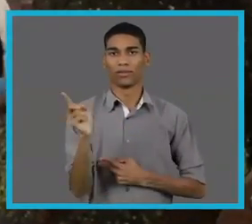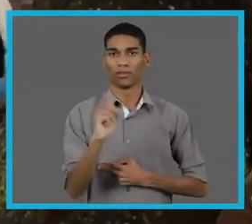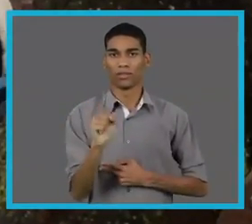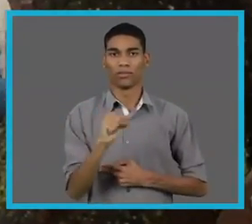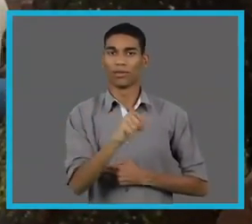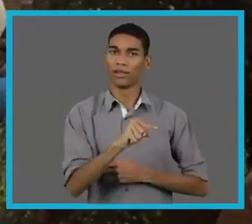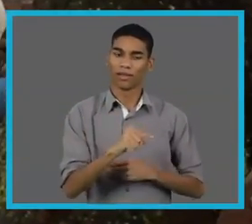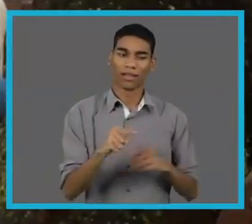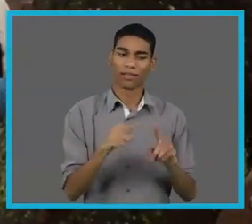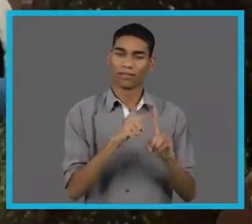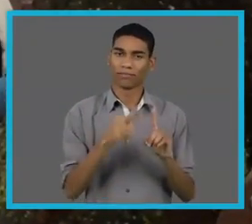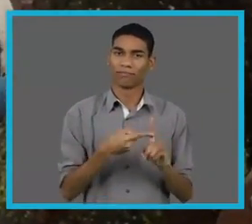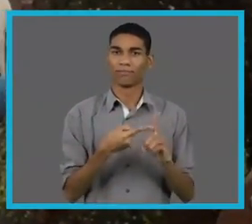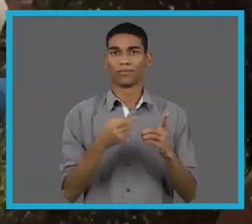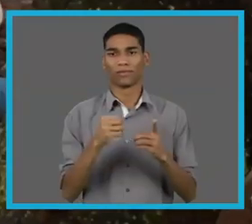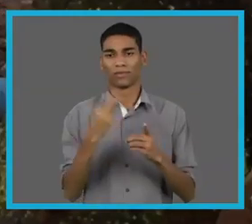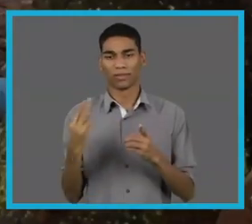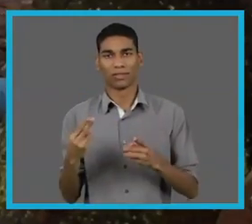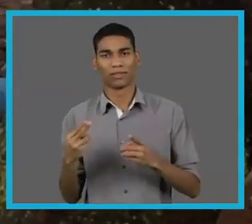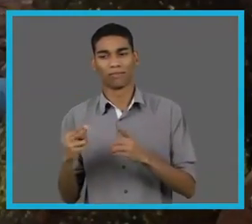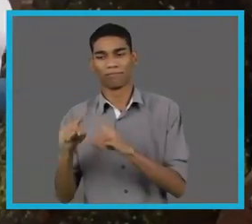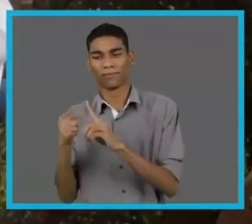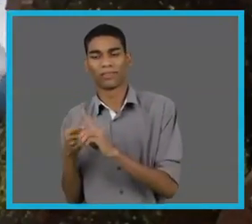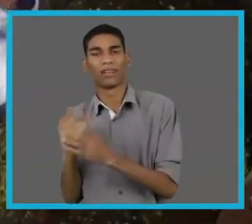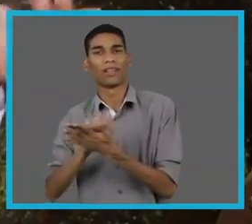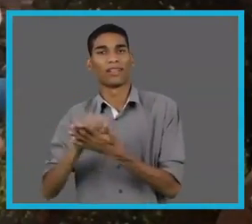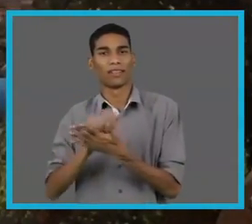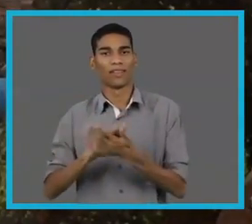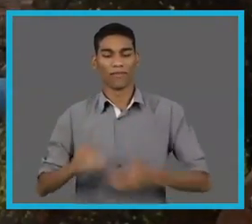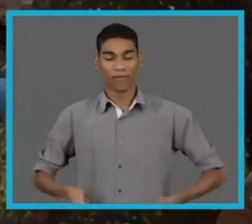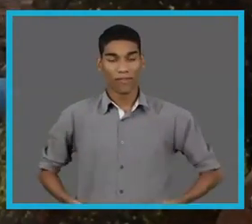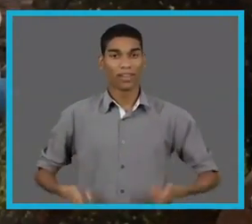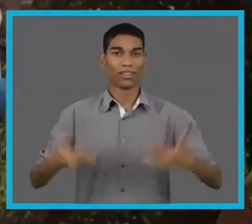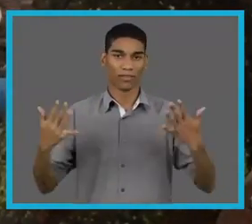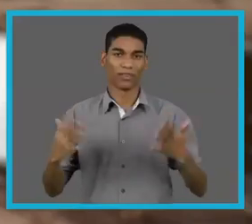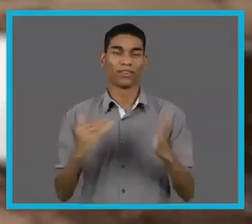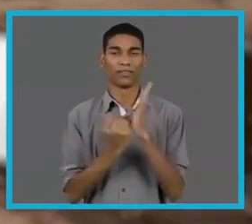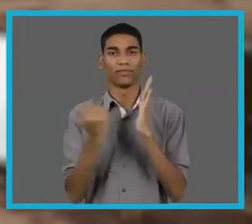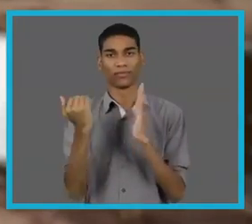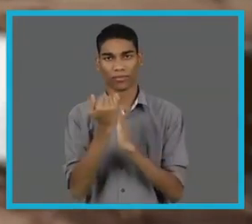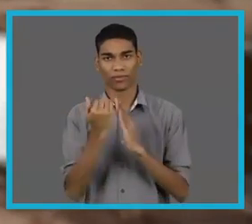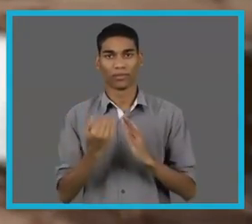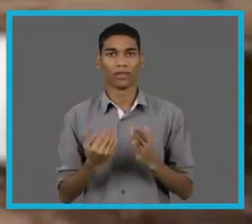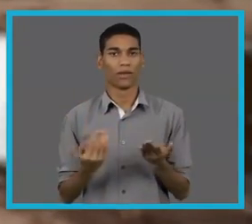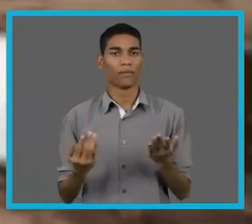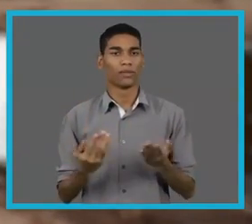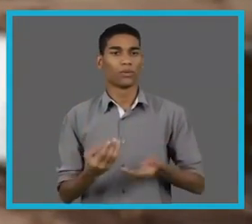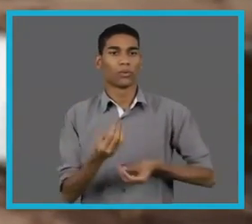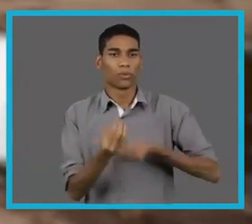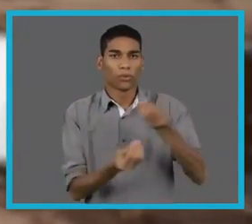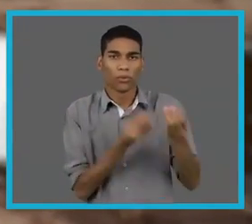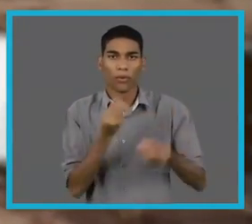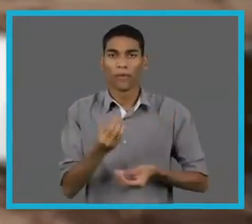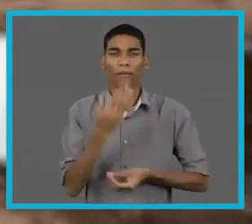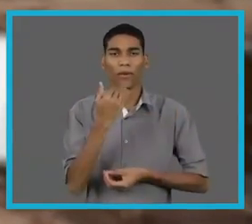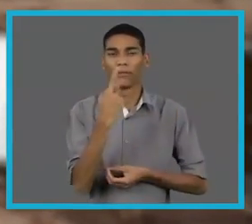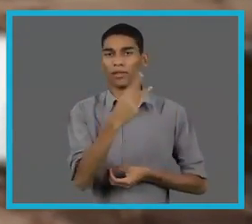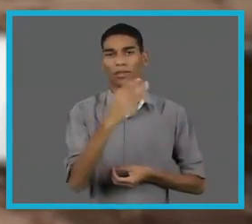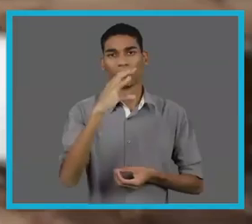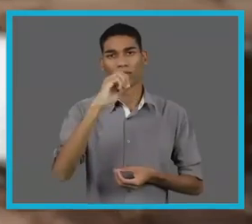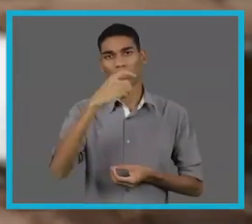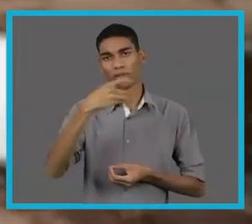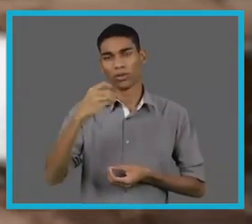não está produzindo ou que produz menos, você vai ter um gasto aí muito maior. como é a dieta delas no